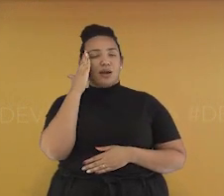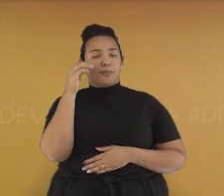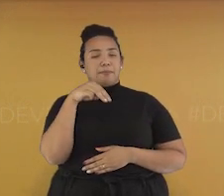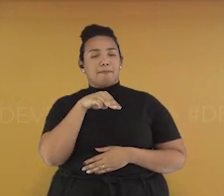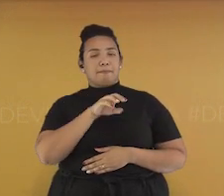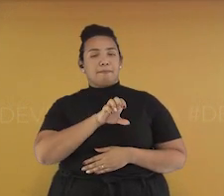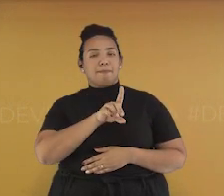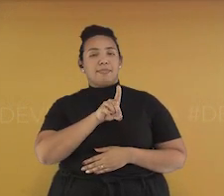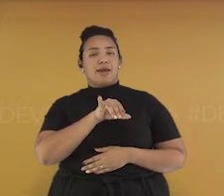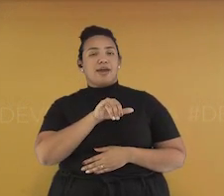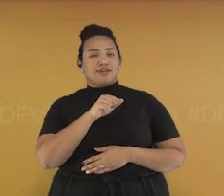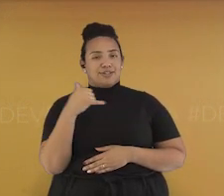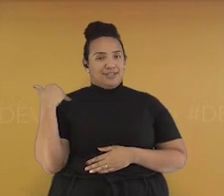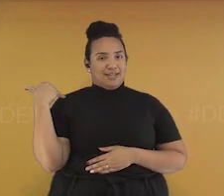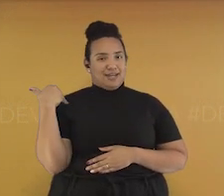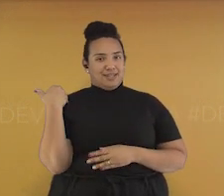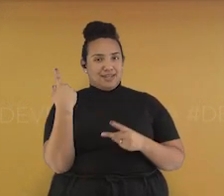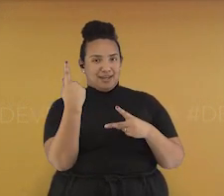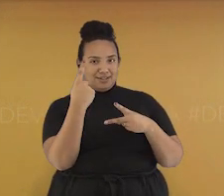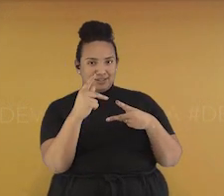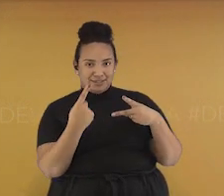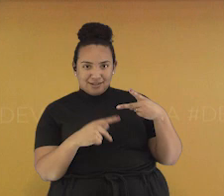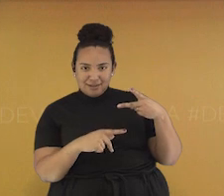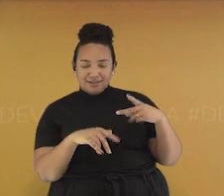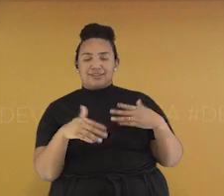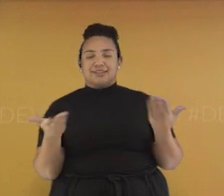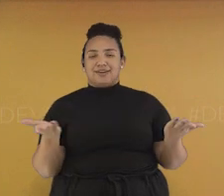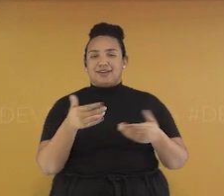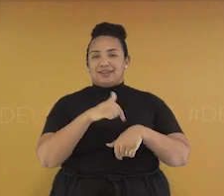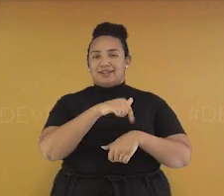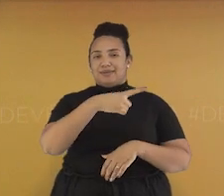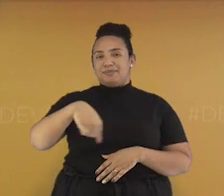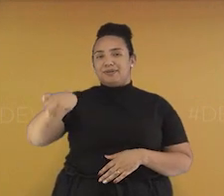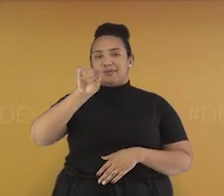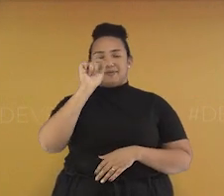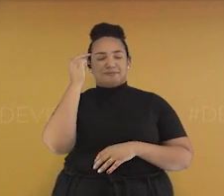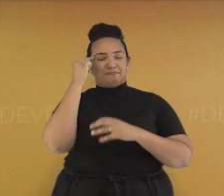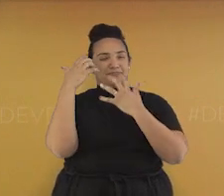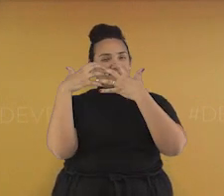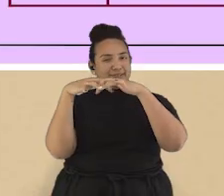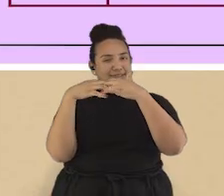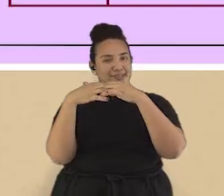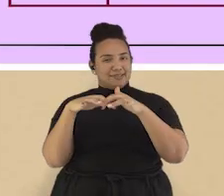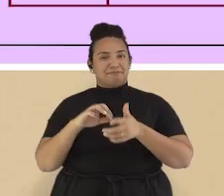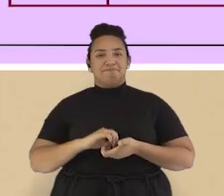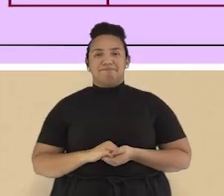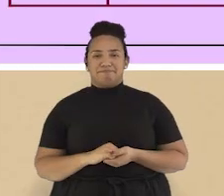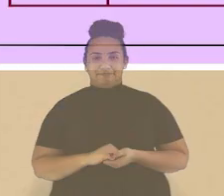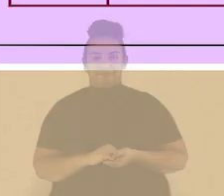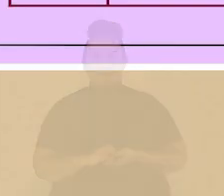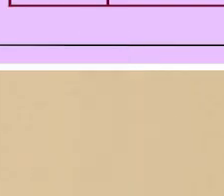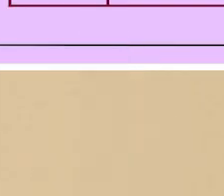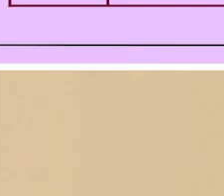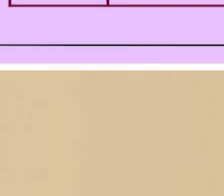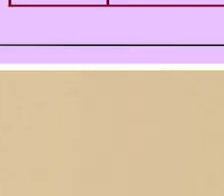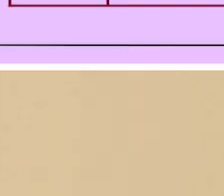a média de idade dos dois? Vou dar um tempo para vocês pensarem.